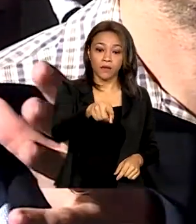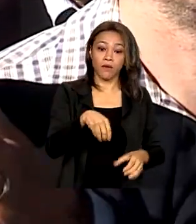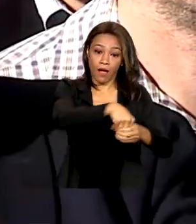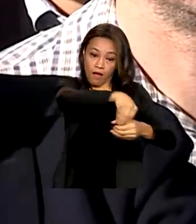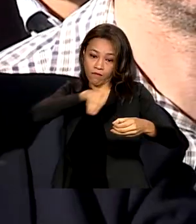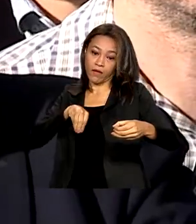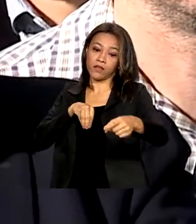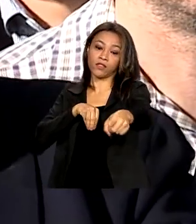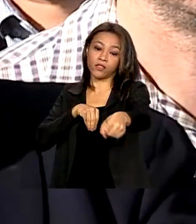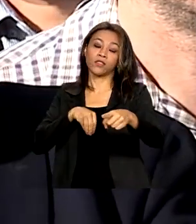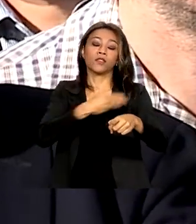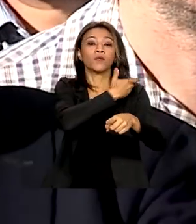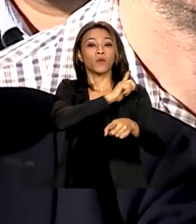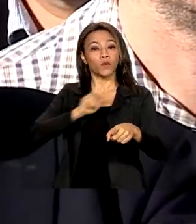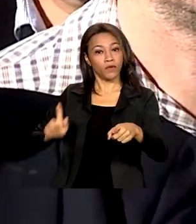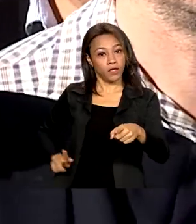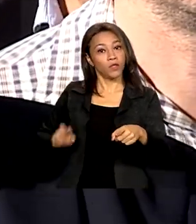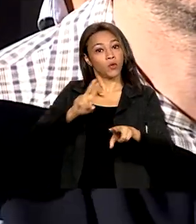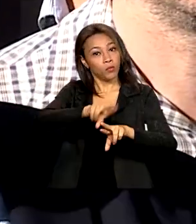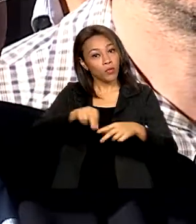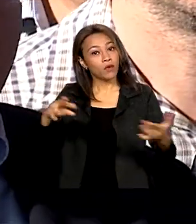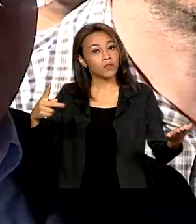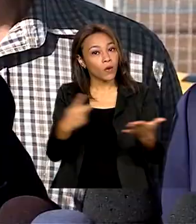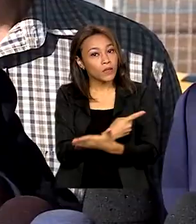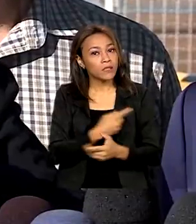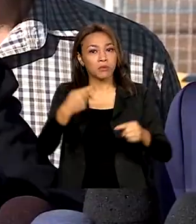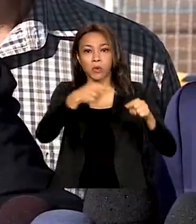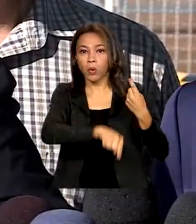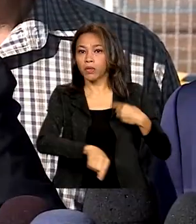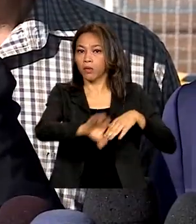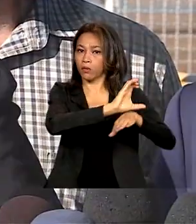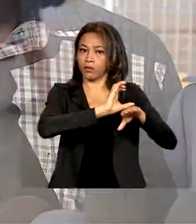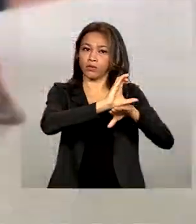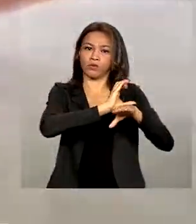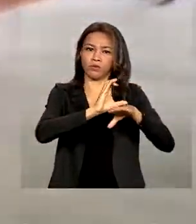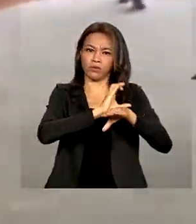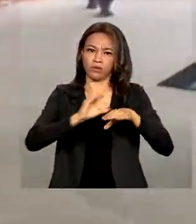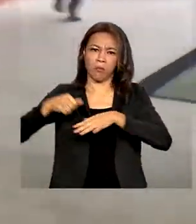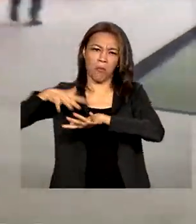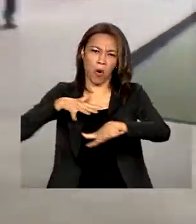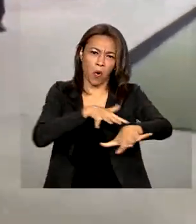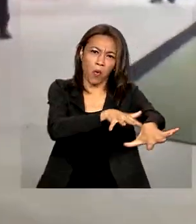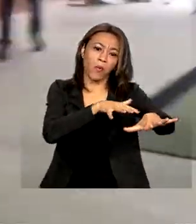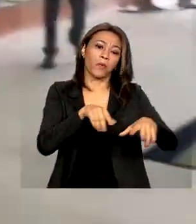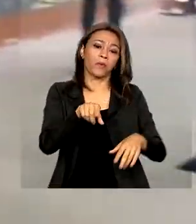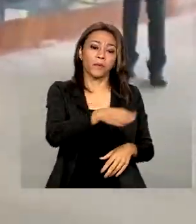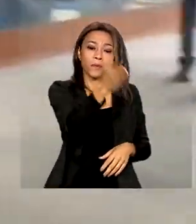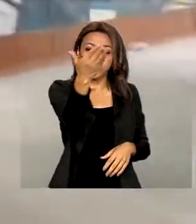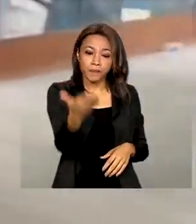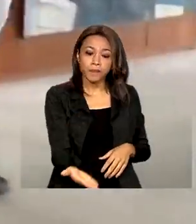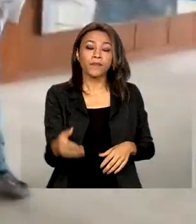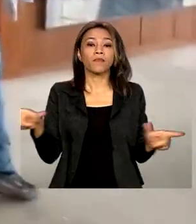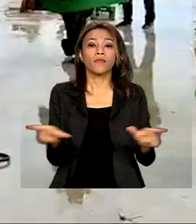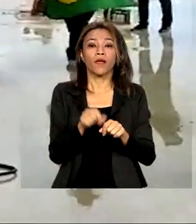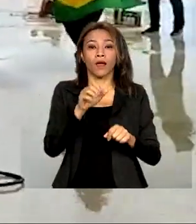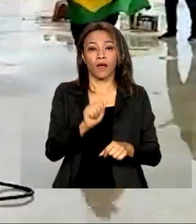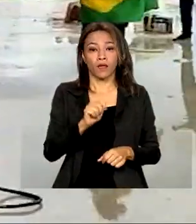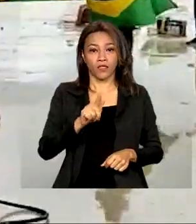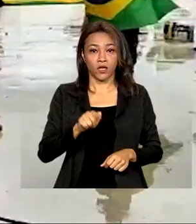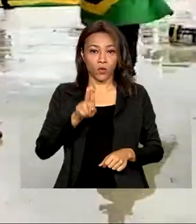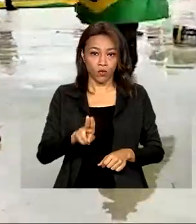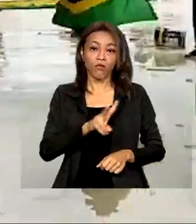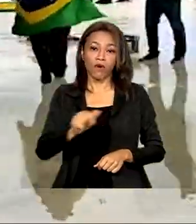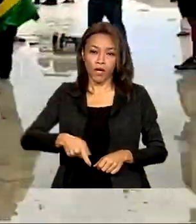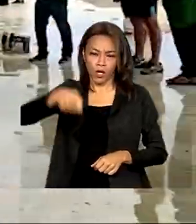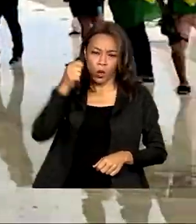Distrito Federal após os atos antidemocráticos. A AGU vai criar força-tarefa para cobrar